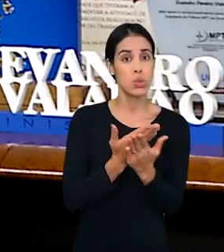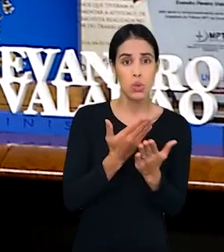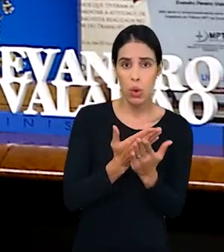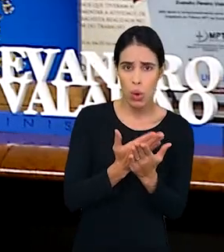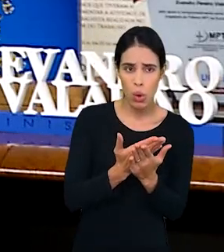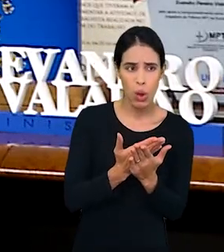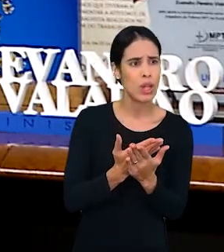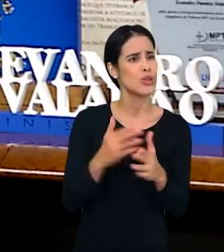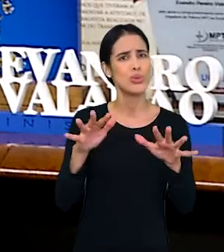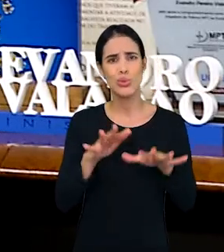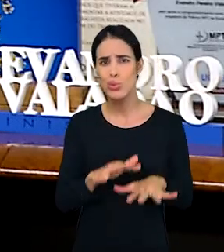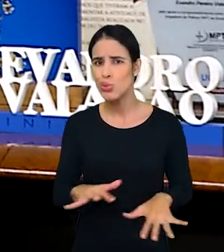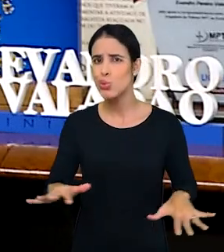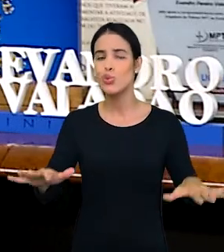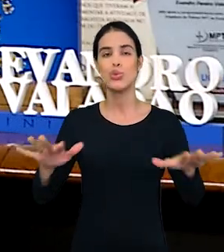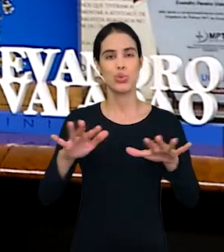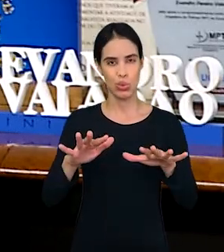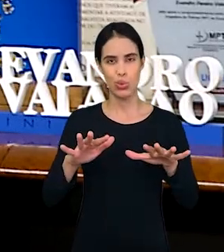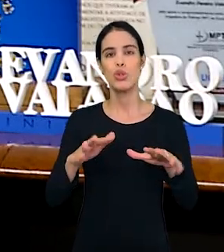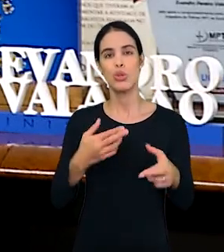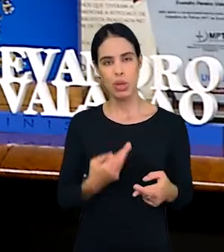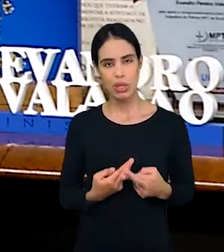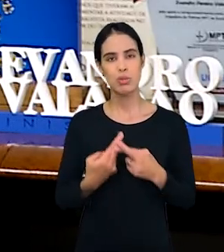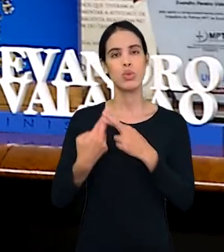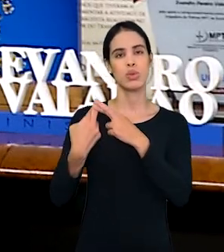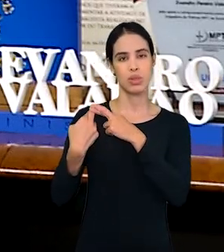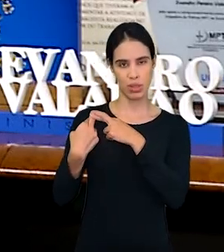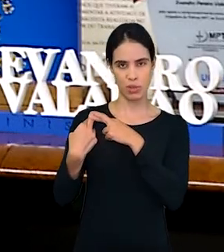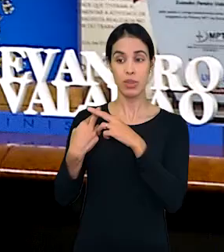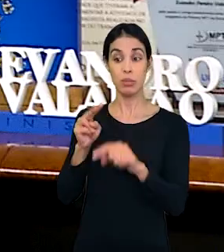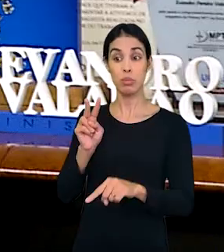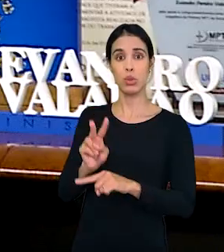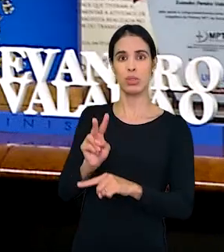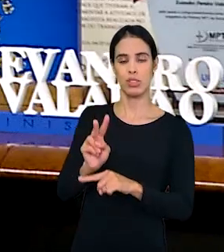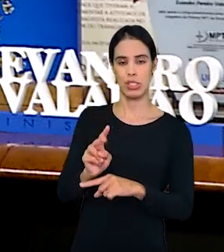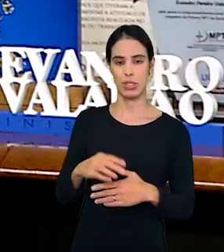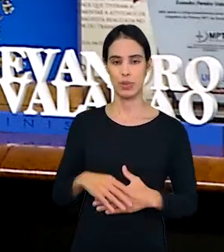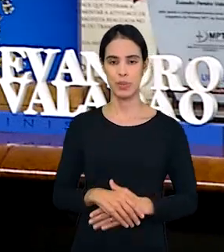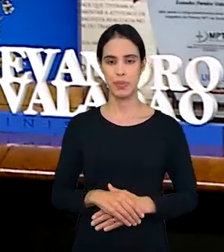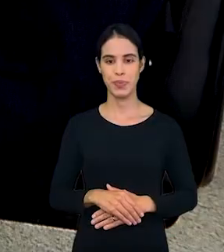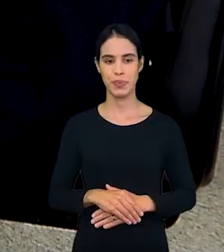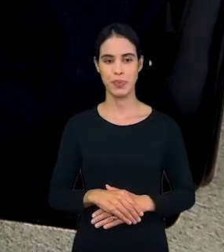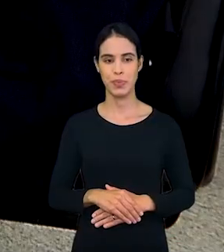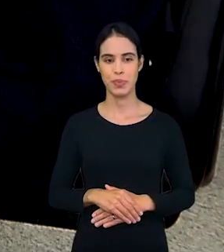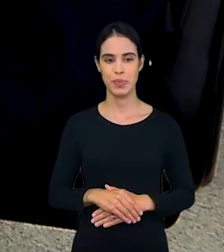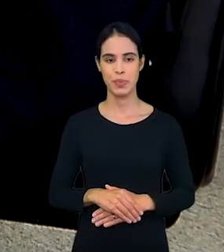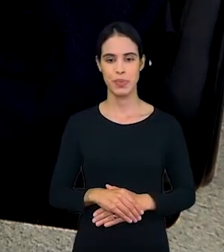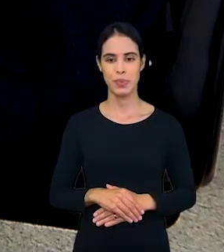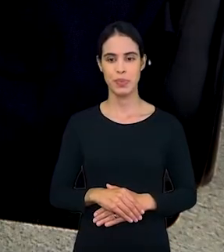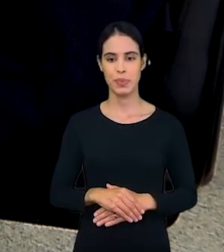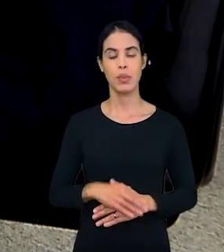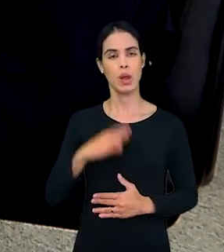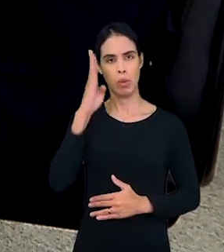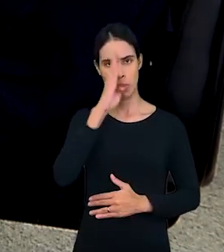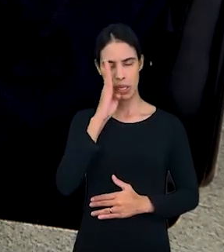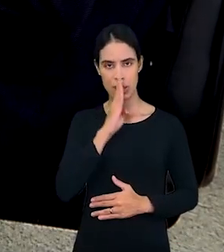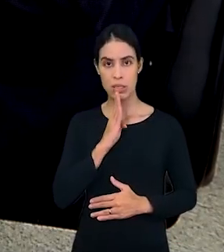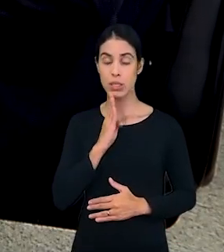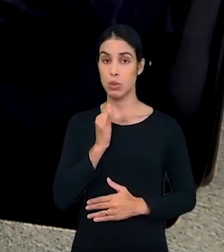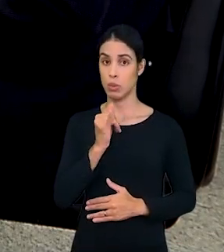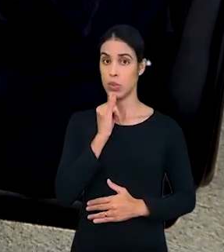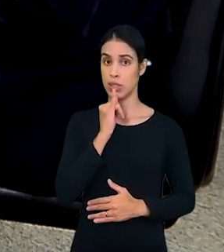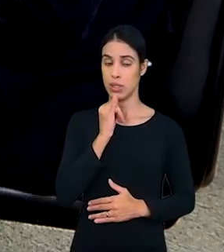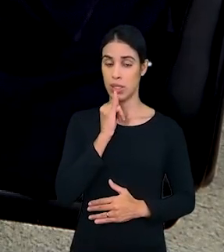públicas, todos temos um papel importante nessa tarefa. O Brasil, por exemplo, se comprometeu,